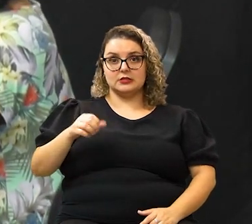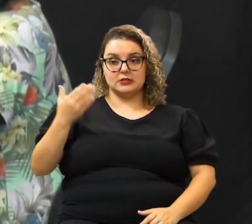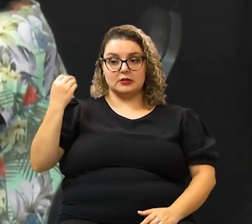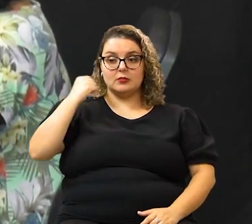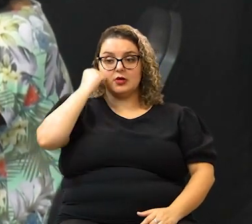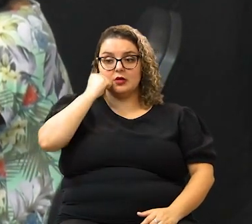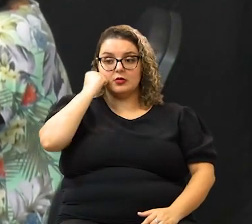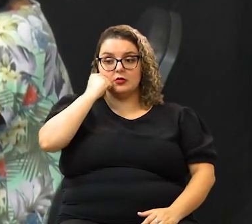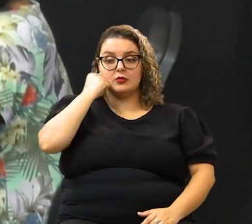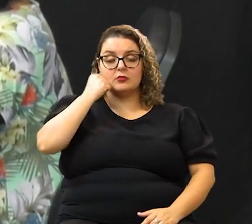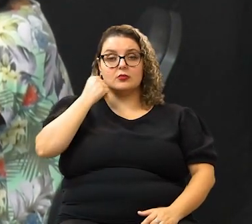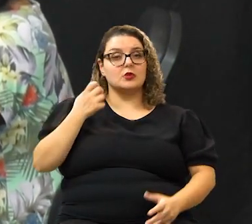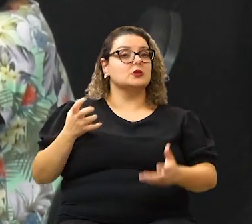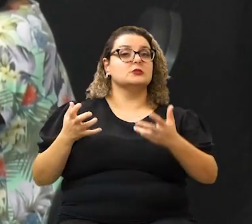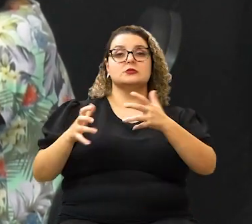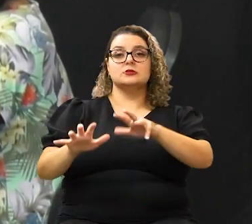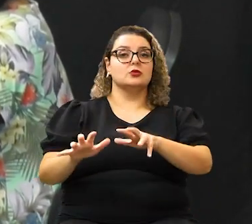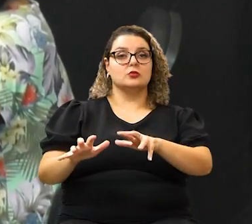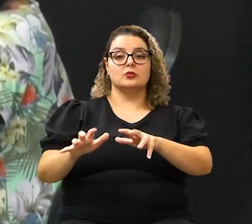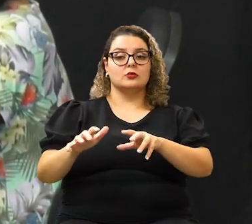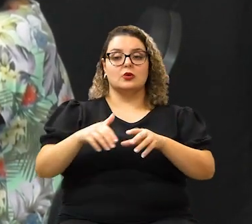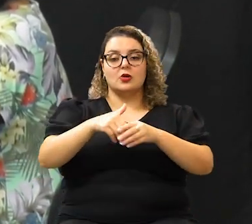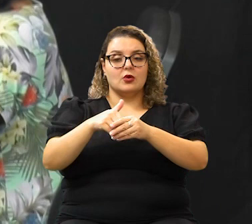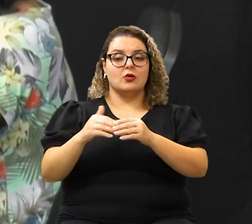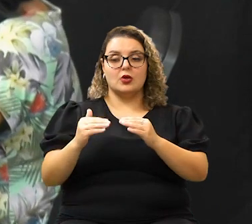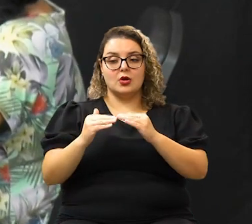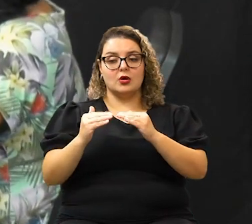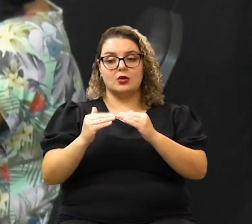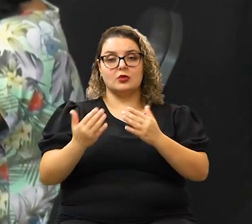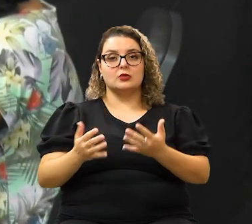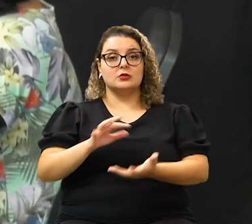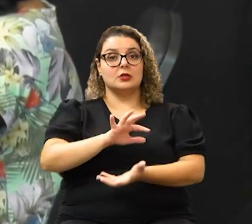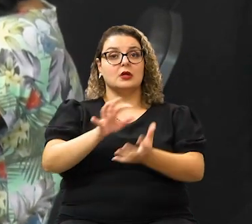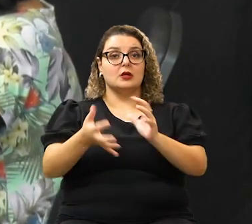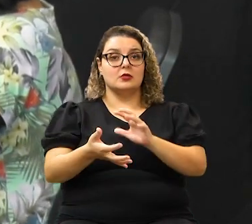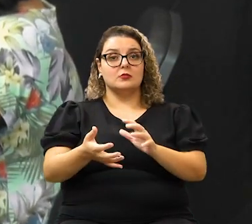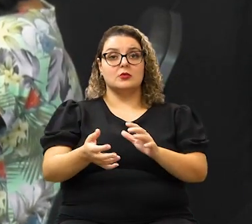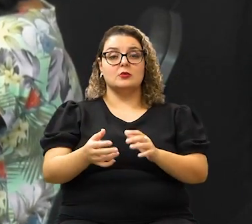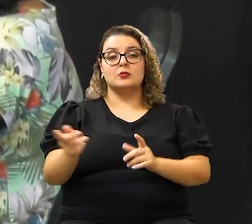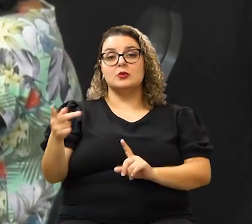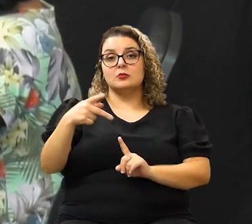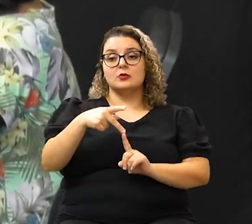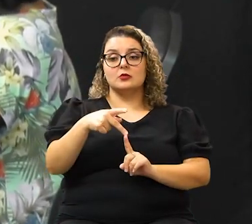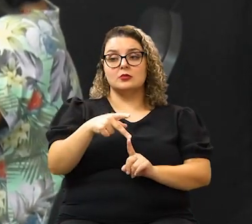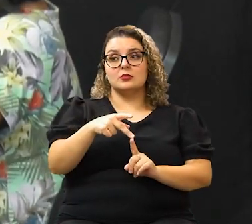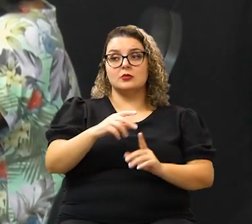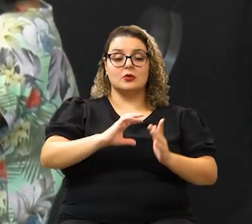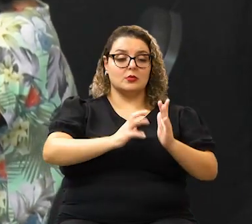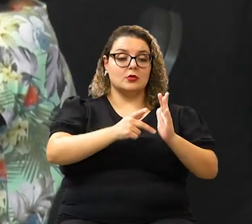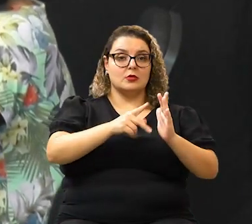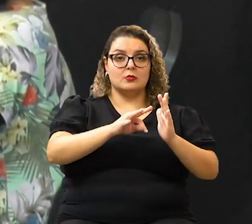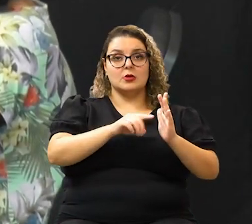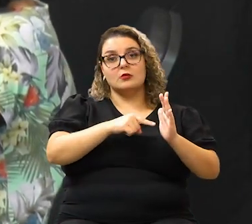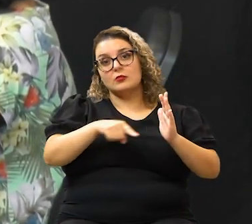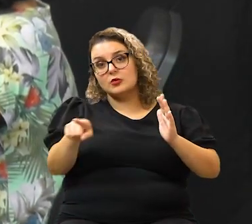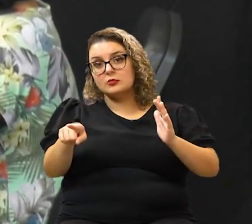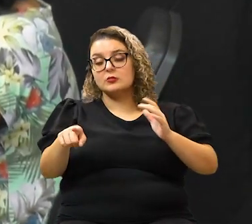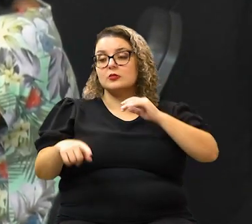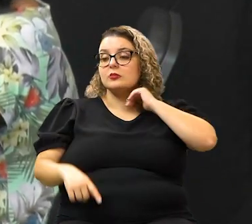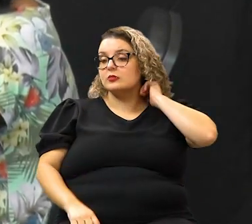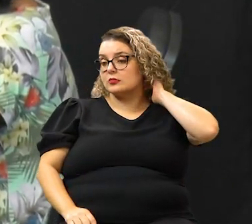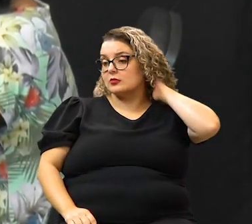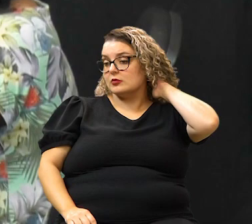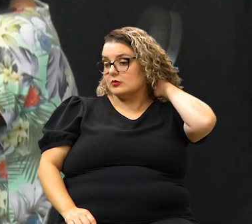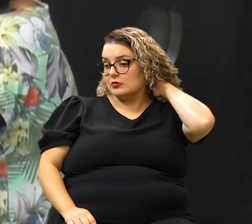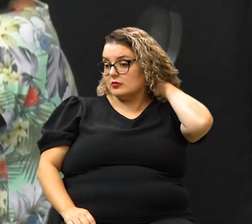recusaram a votar a favor da reforma da Previdência e foram expulsos do PT por isso. E aí começa o processo de fundação